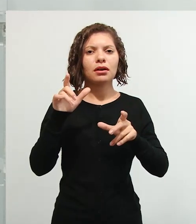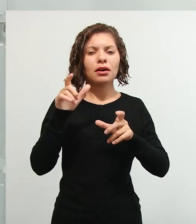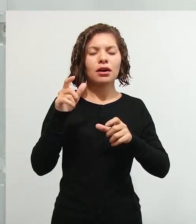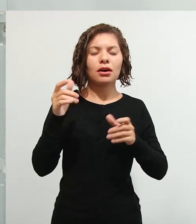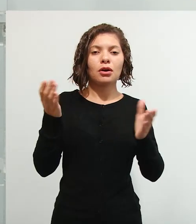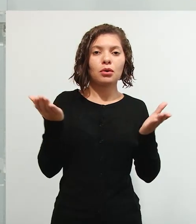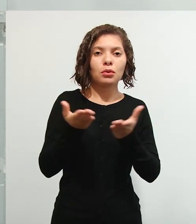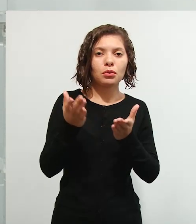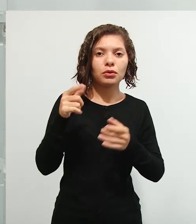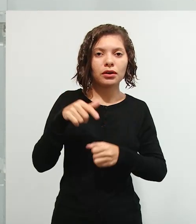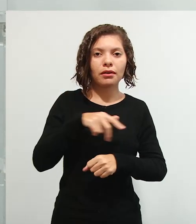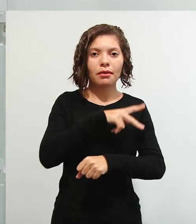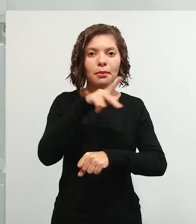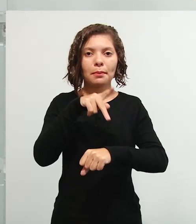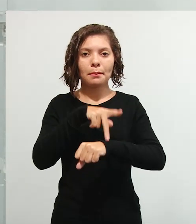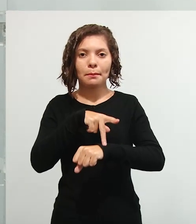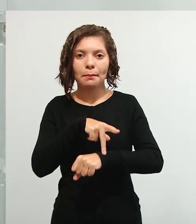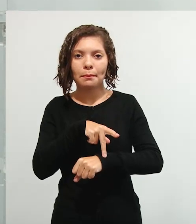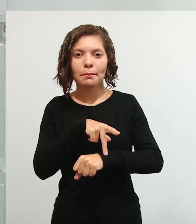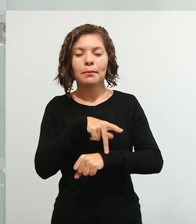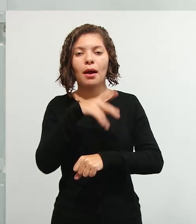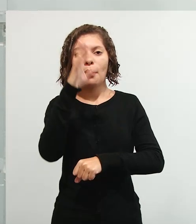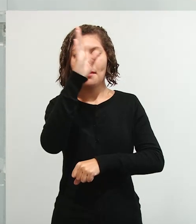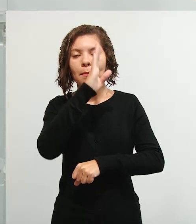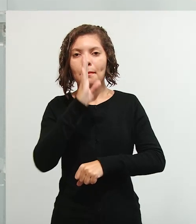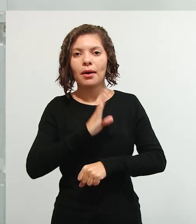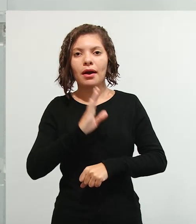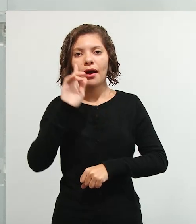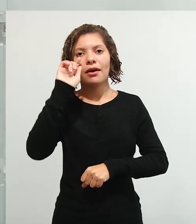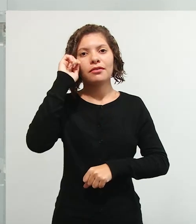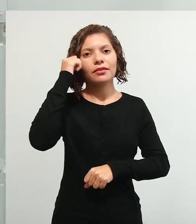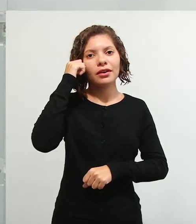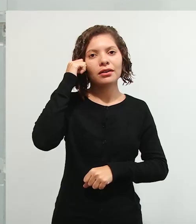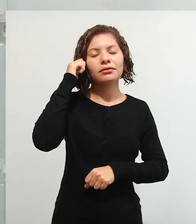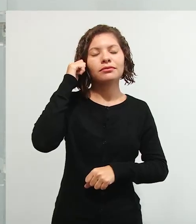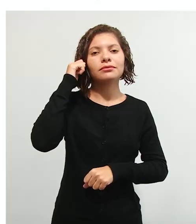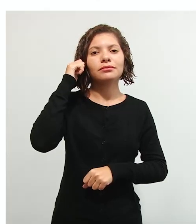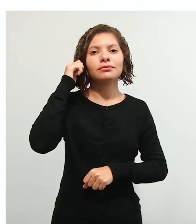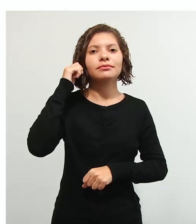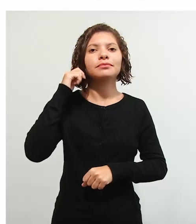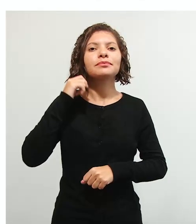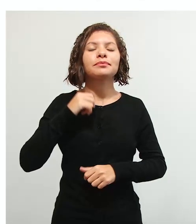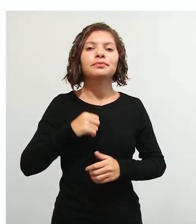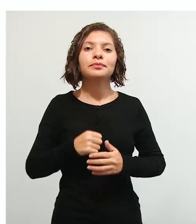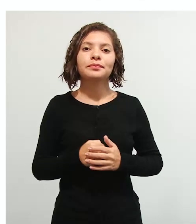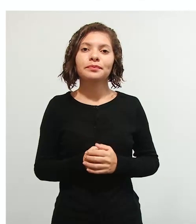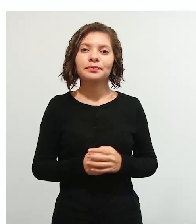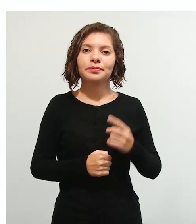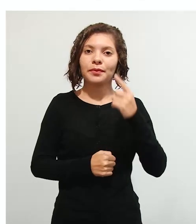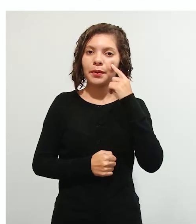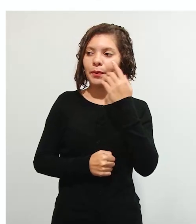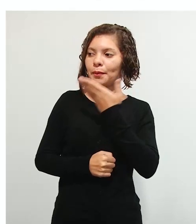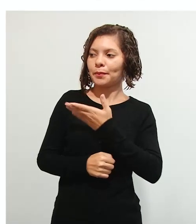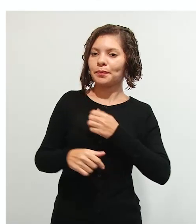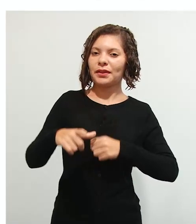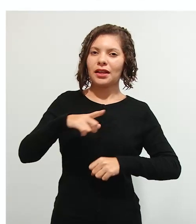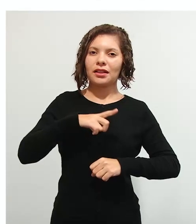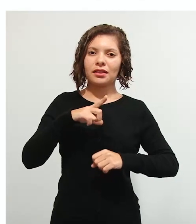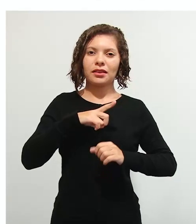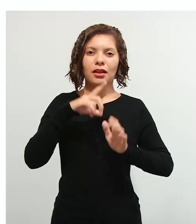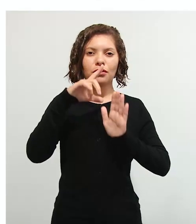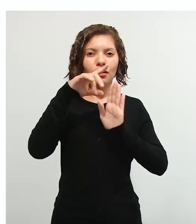de africanos e de negros no Brasil. Vamos voltar aqui então. Então aqui você vai ter um conjunto